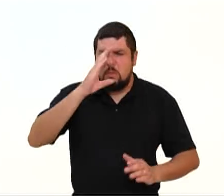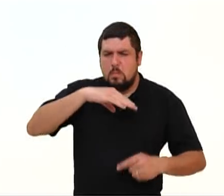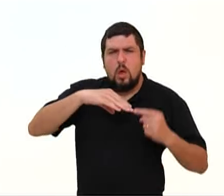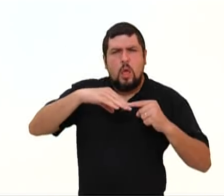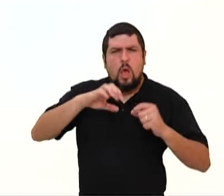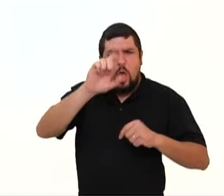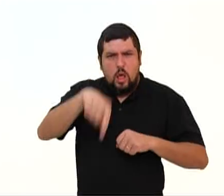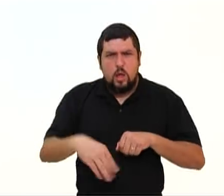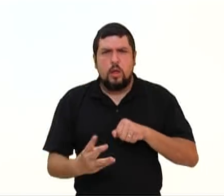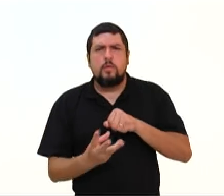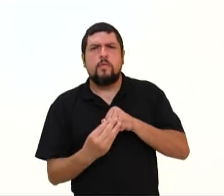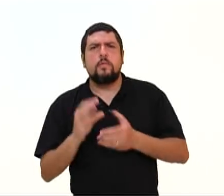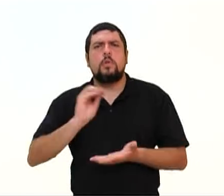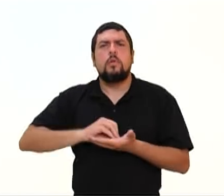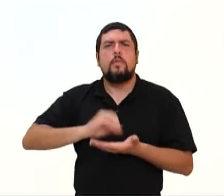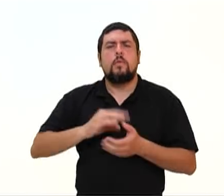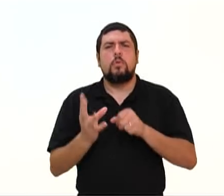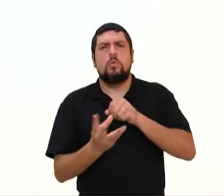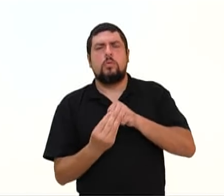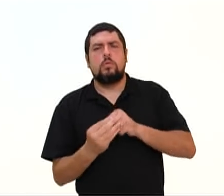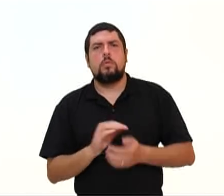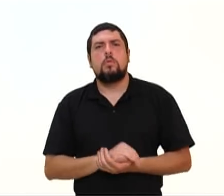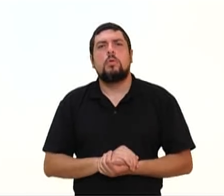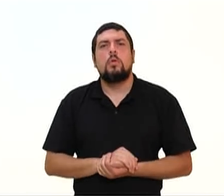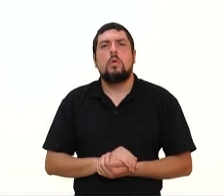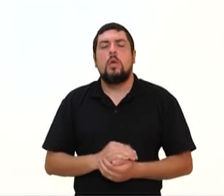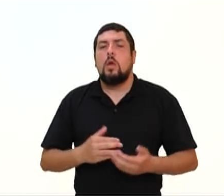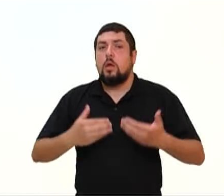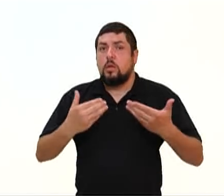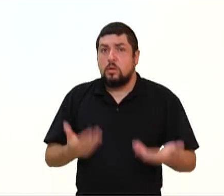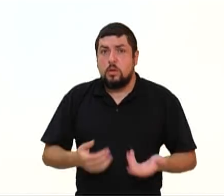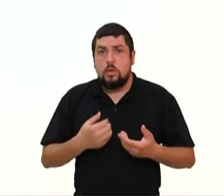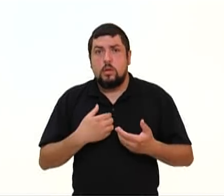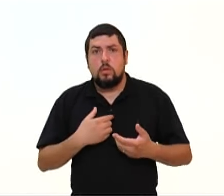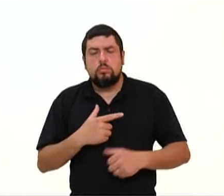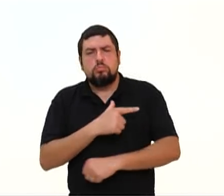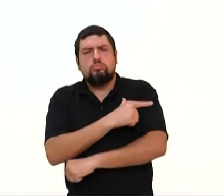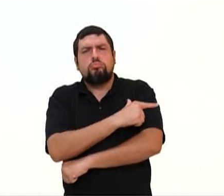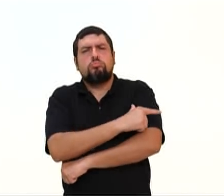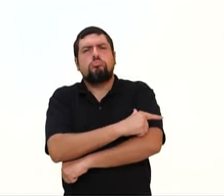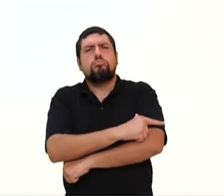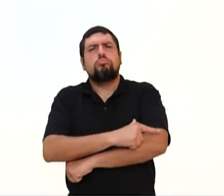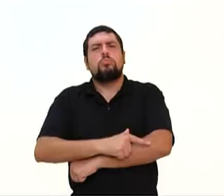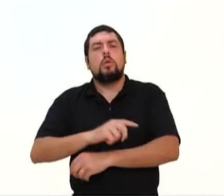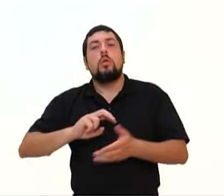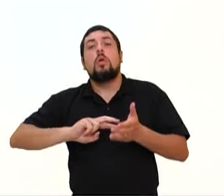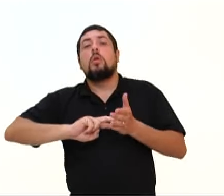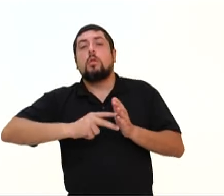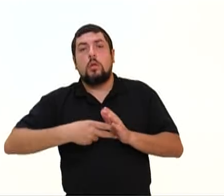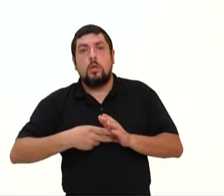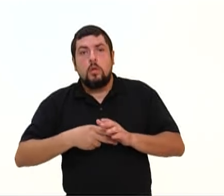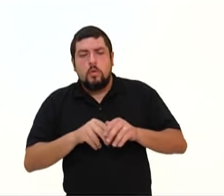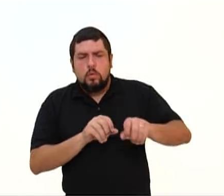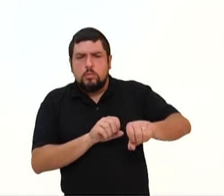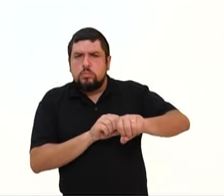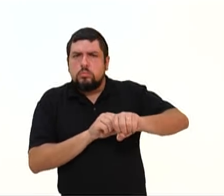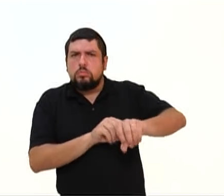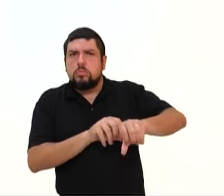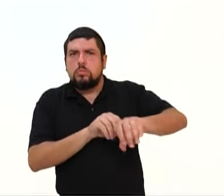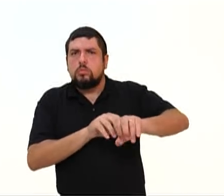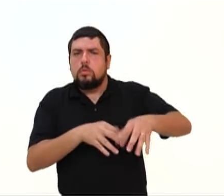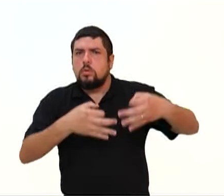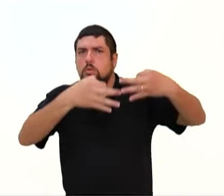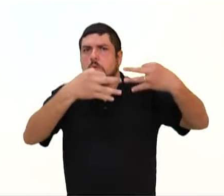A educação, portanto, implica transmitir os conhecimentos corretos. O lugar do indivíduo